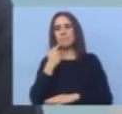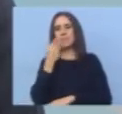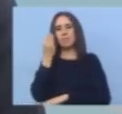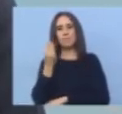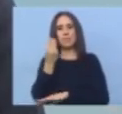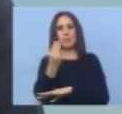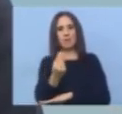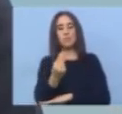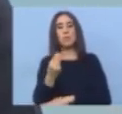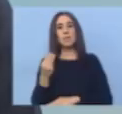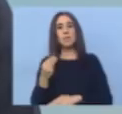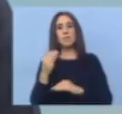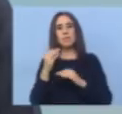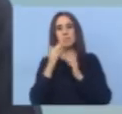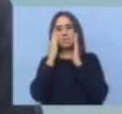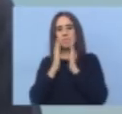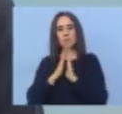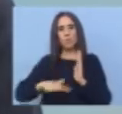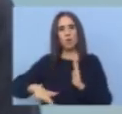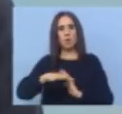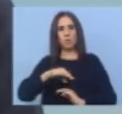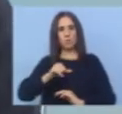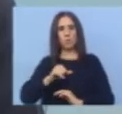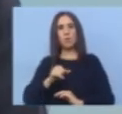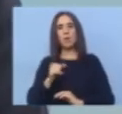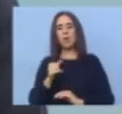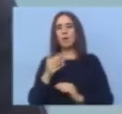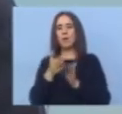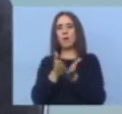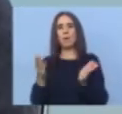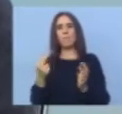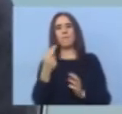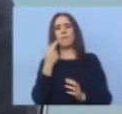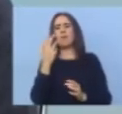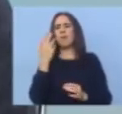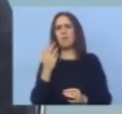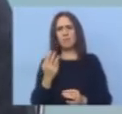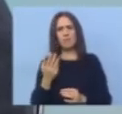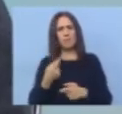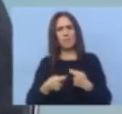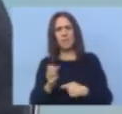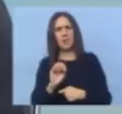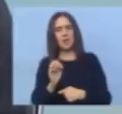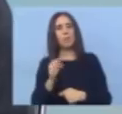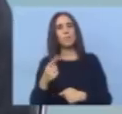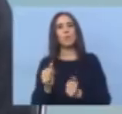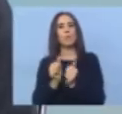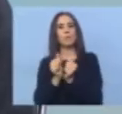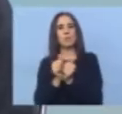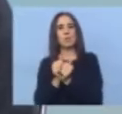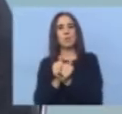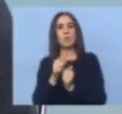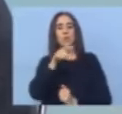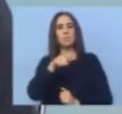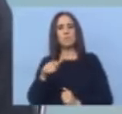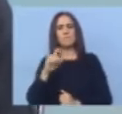uma imagem que vem do Santuário de Sensat, e muitas vezes essa imagem abre portas, que as pessoas veem e nós dizemos não queremos vender nada, só lhe queremos fazer companhia. E as pessoas